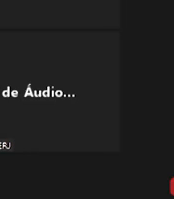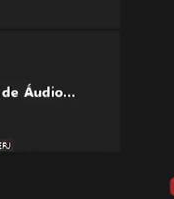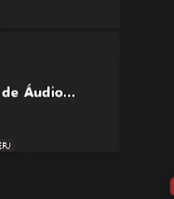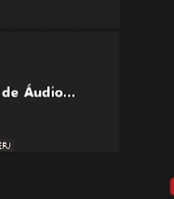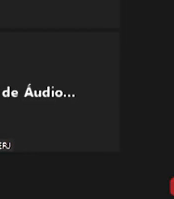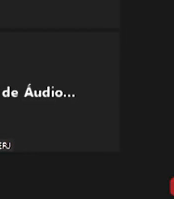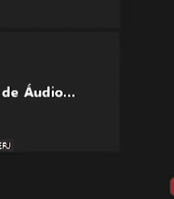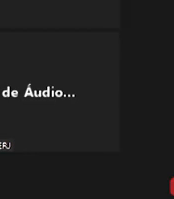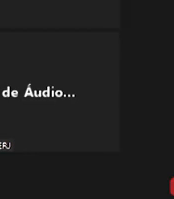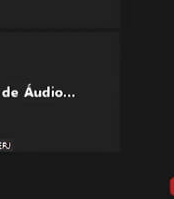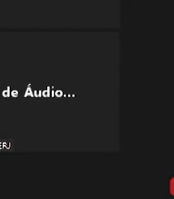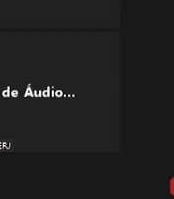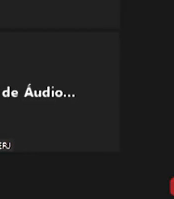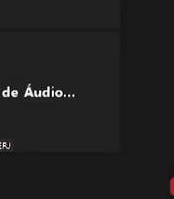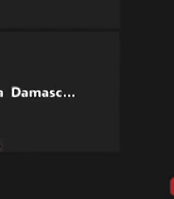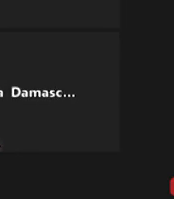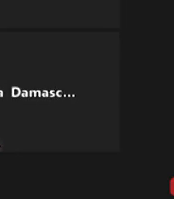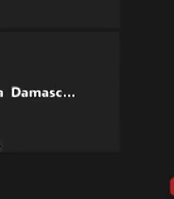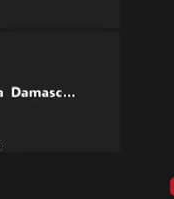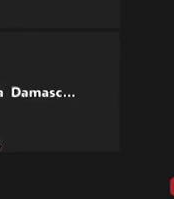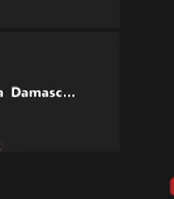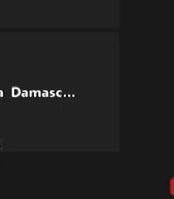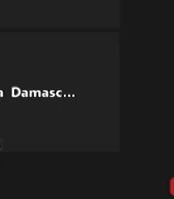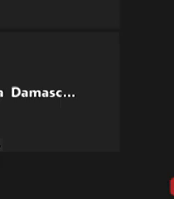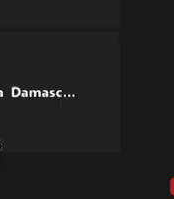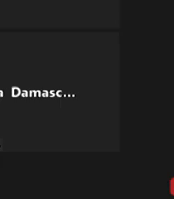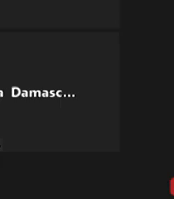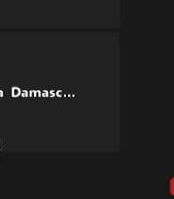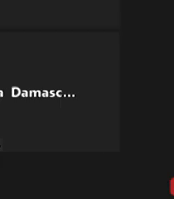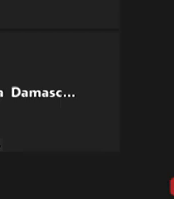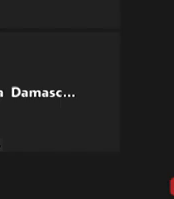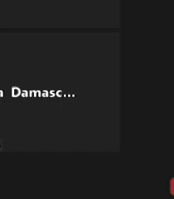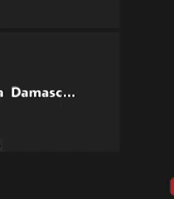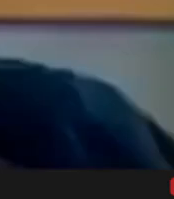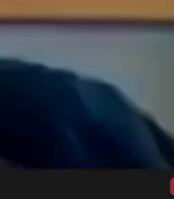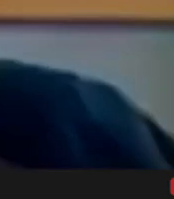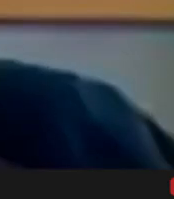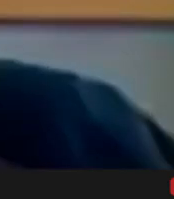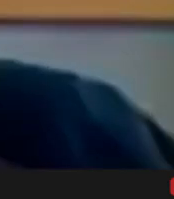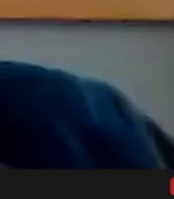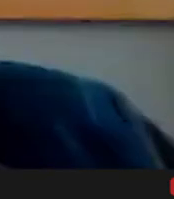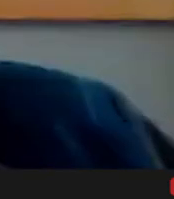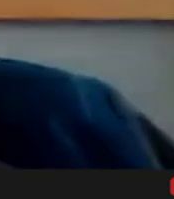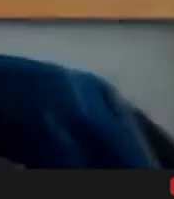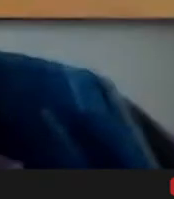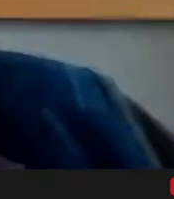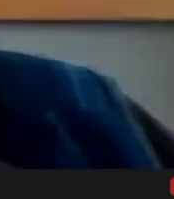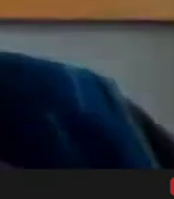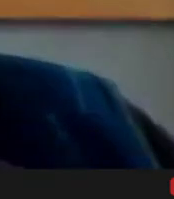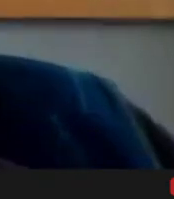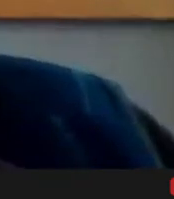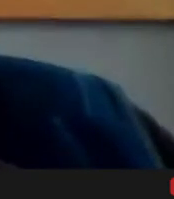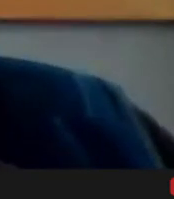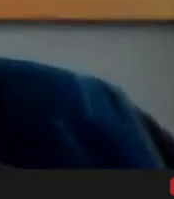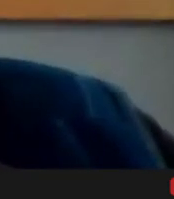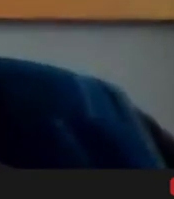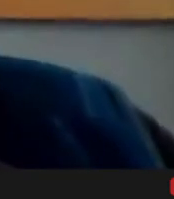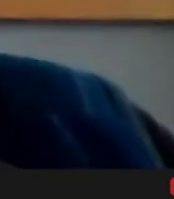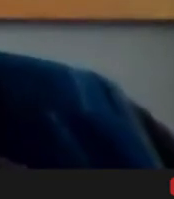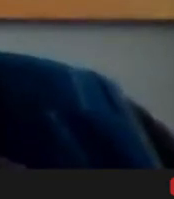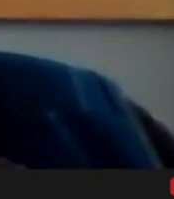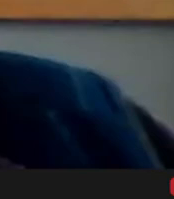que não basta aprovar uma lei. Você tem que combater a cultura do ódio e a desinformação desde os bancos